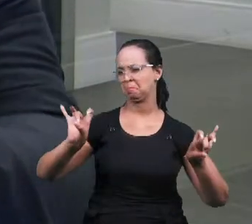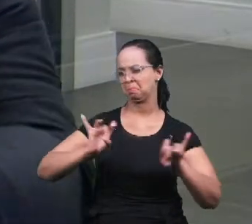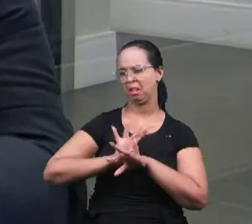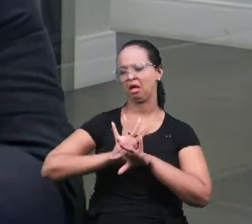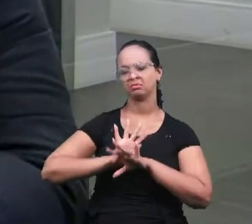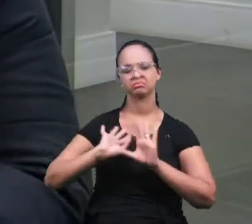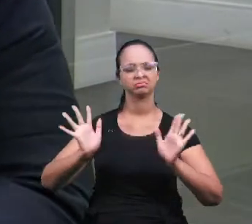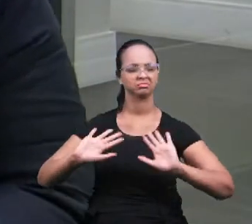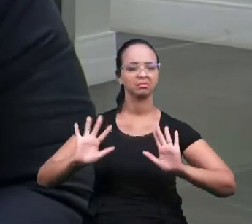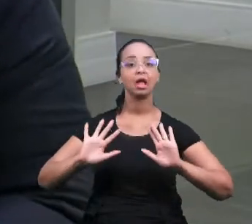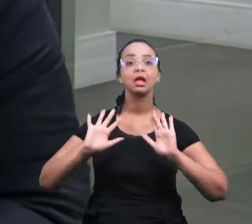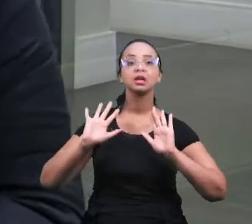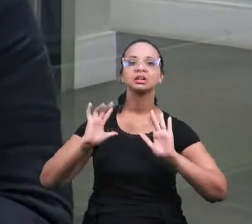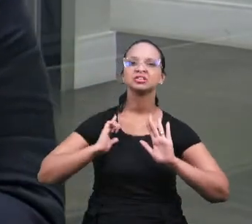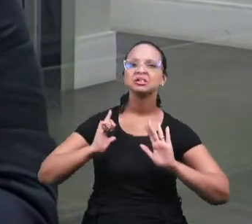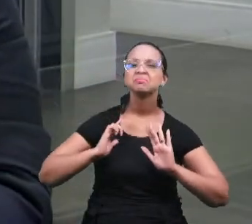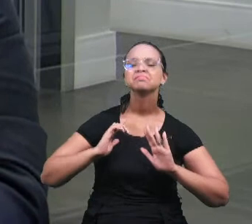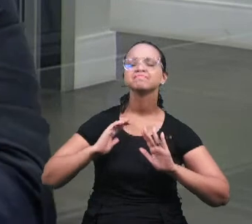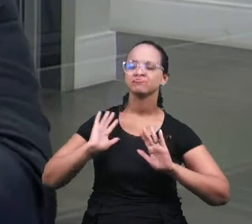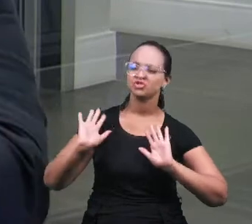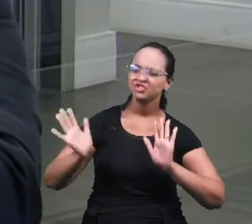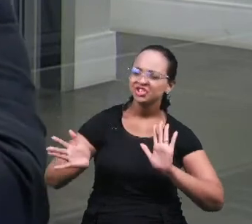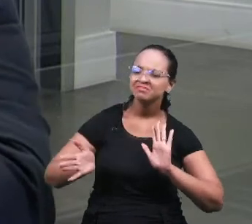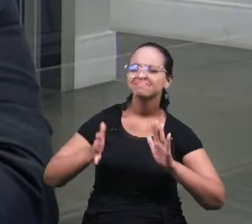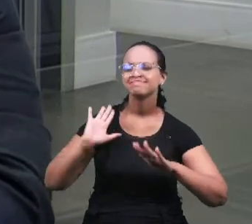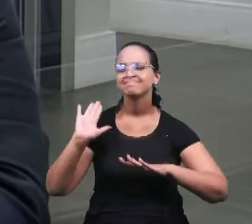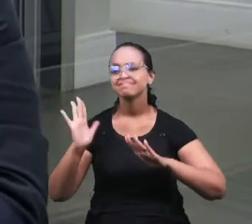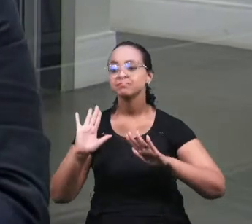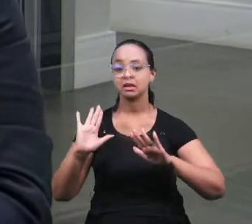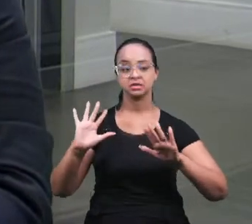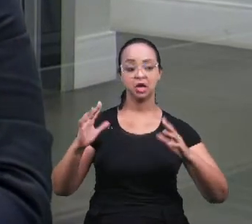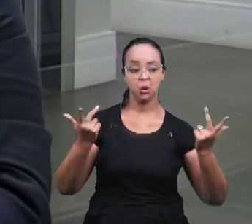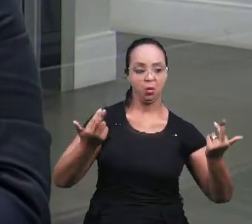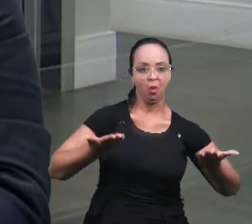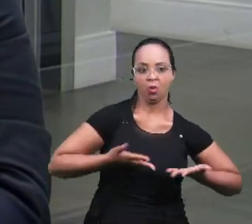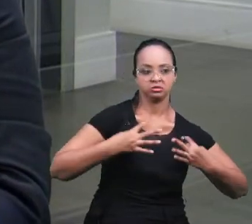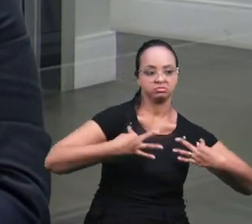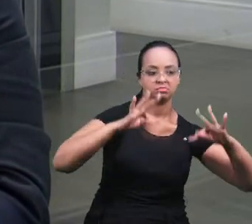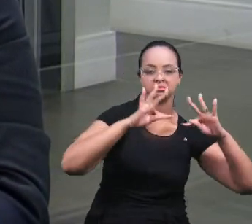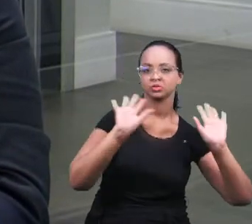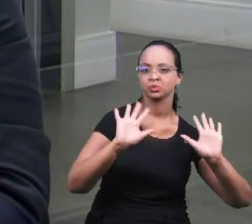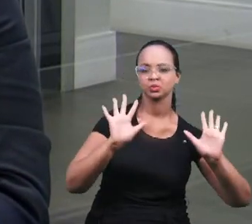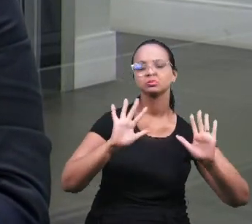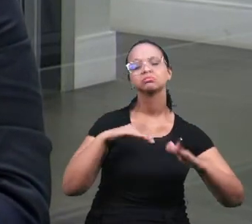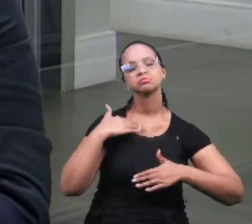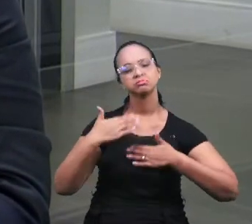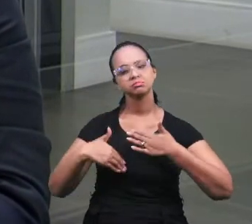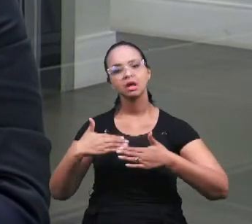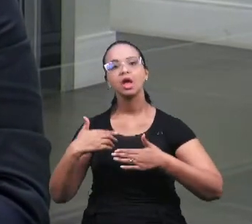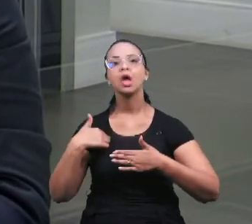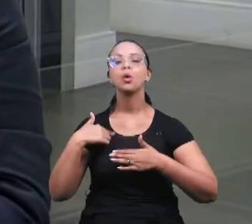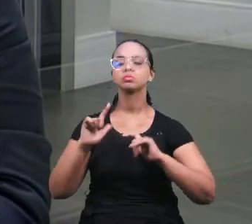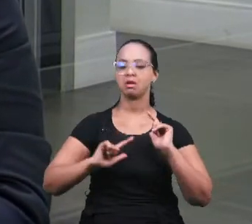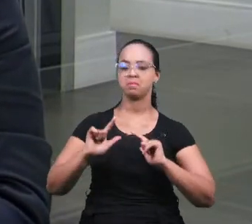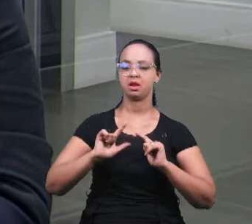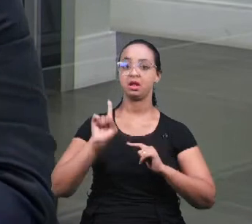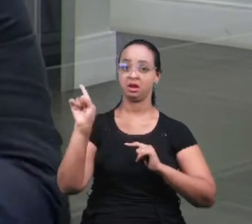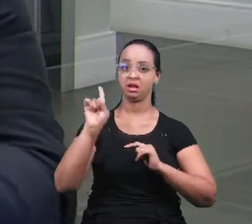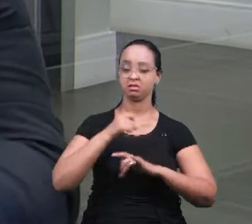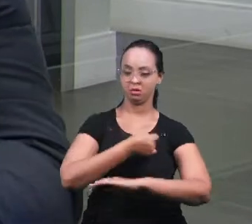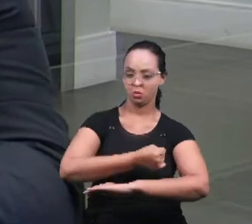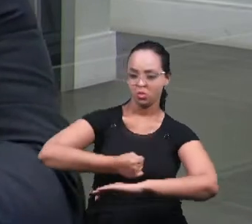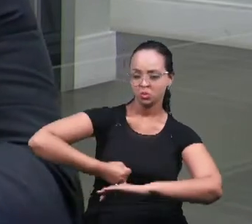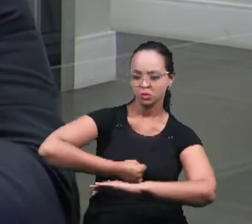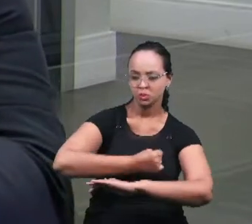estrutura muito expressiva, mas ainda não da maneira que é hoje. E eu trabalhei naquele seminário na cozinha, né,